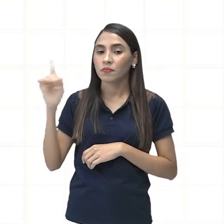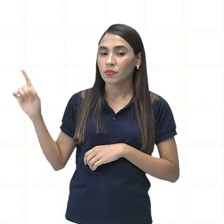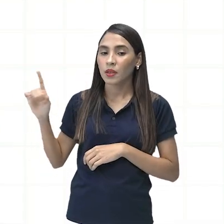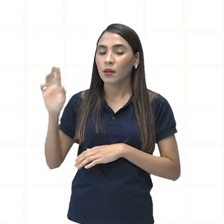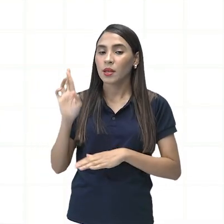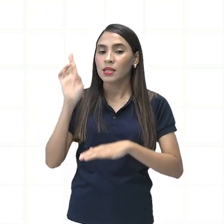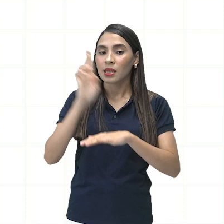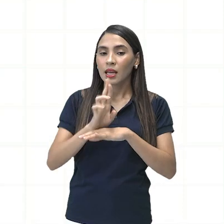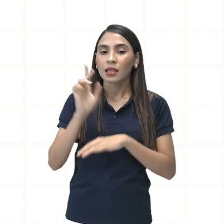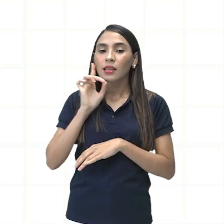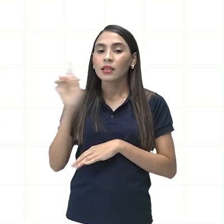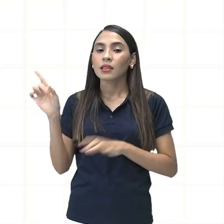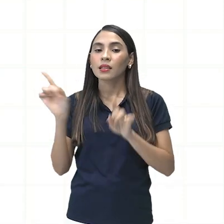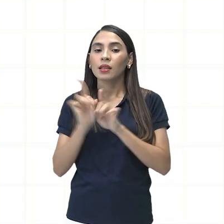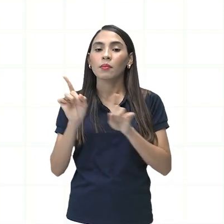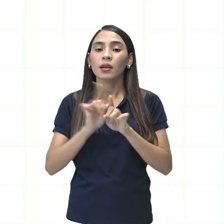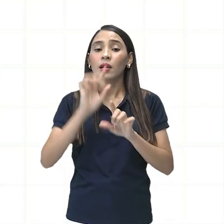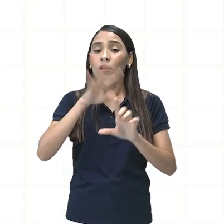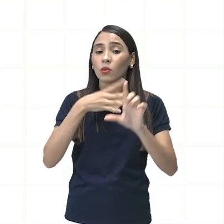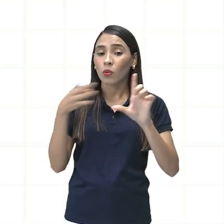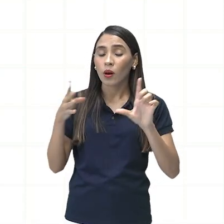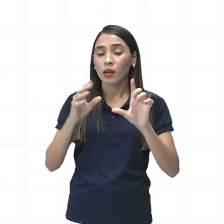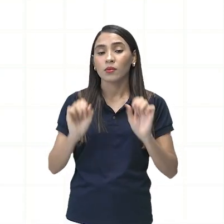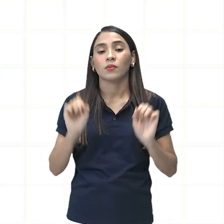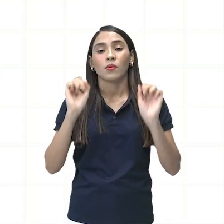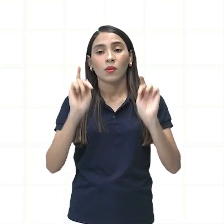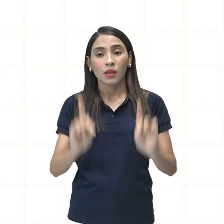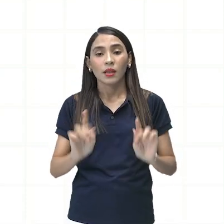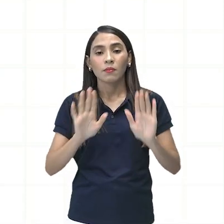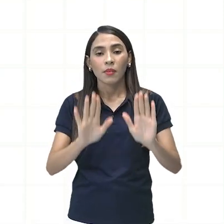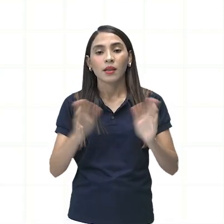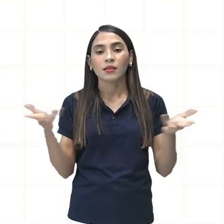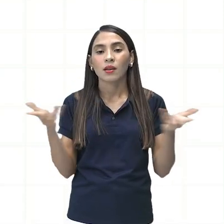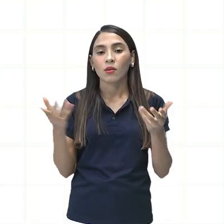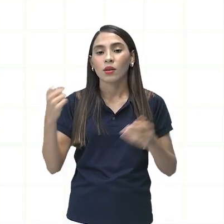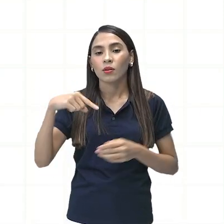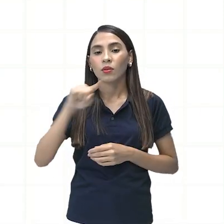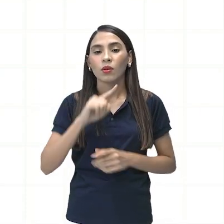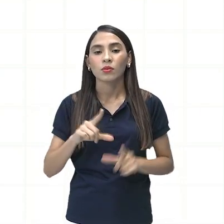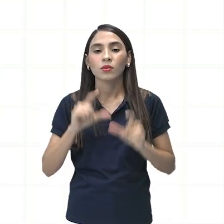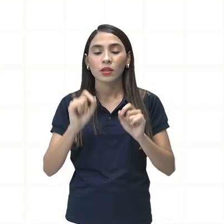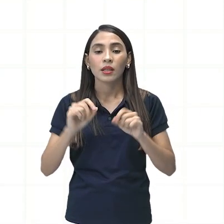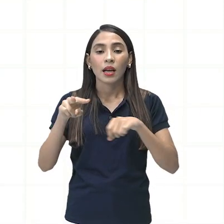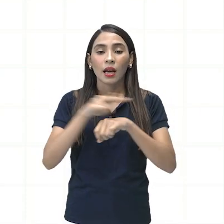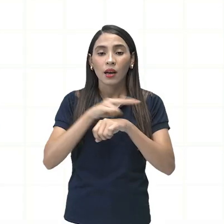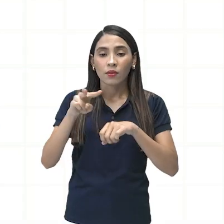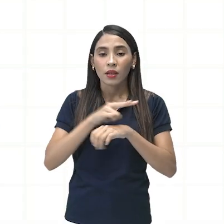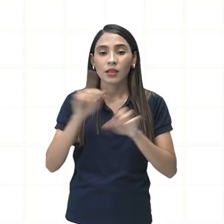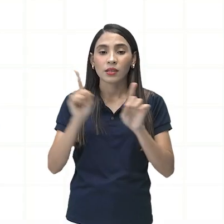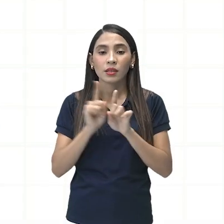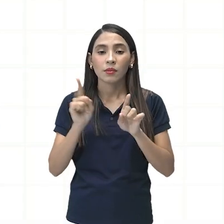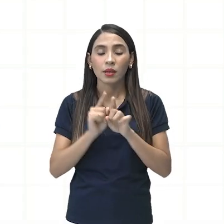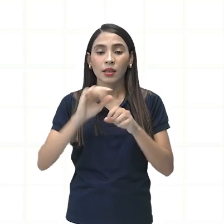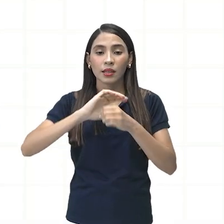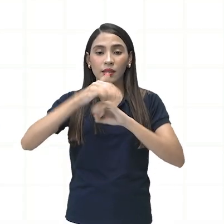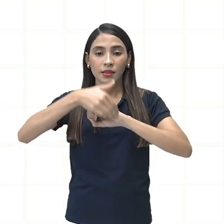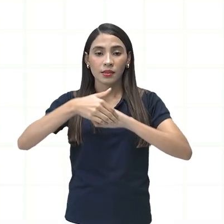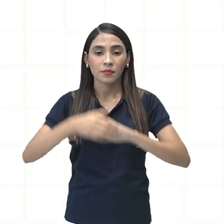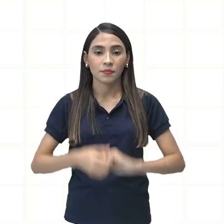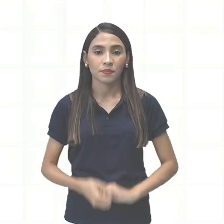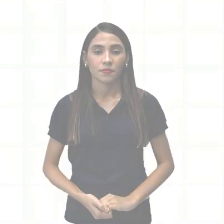ser representada aqui nesse quadro. Ok, agora nós vamos para a verde e